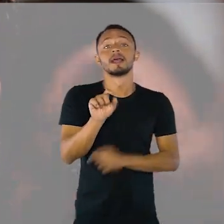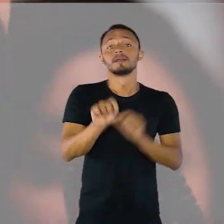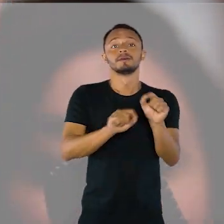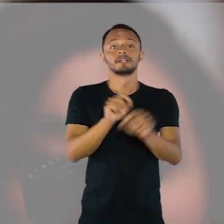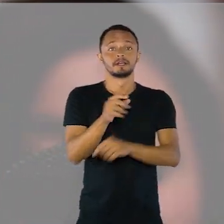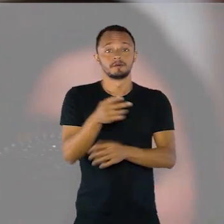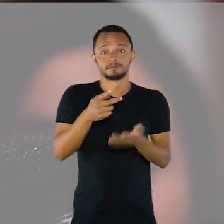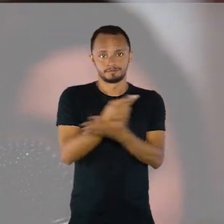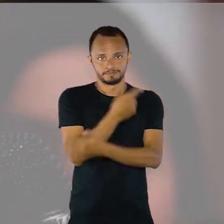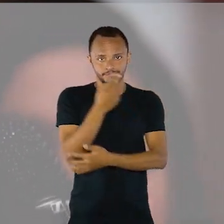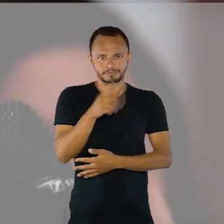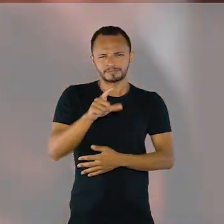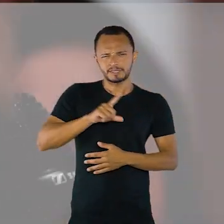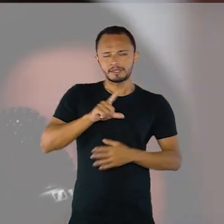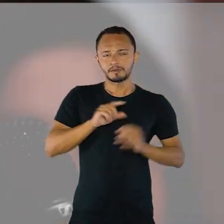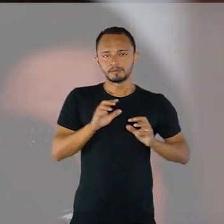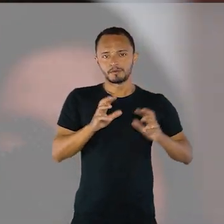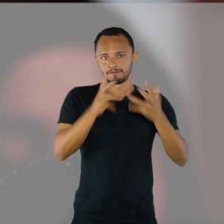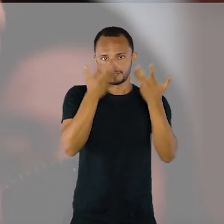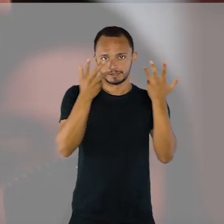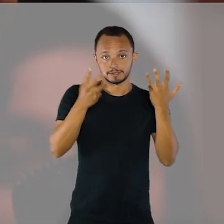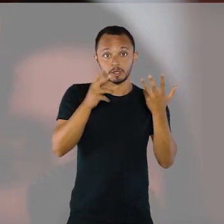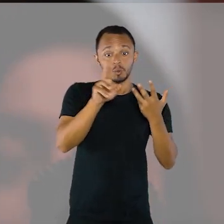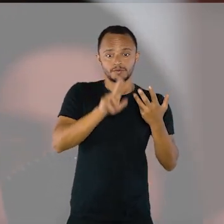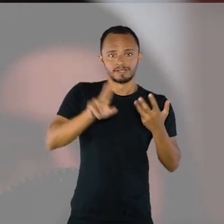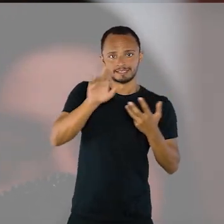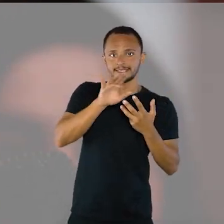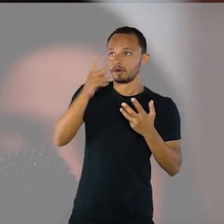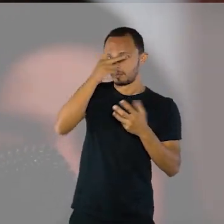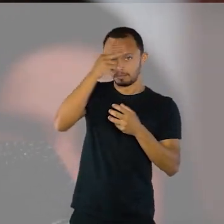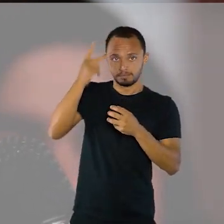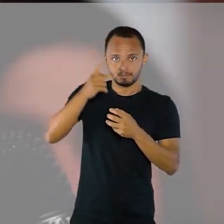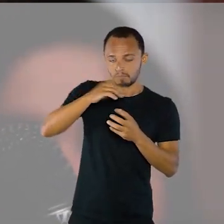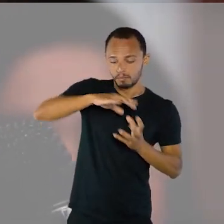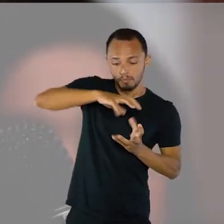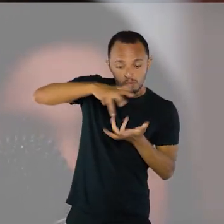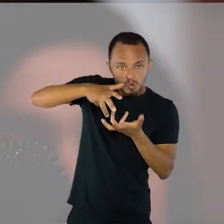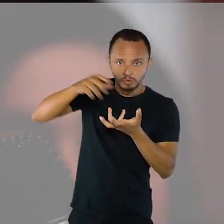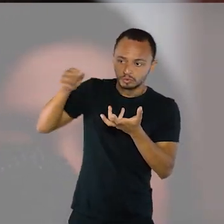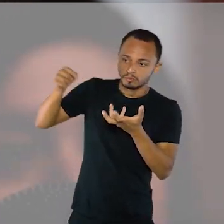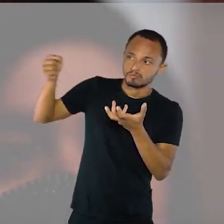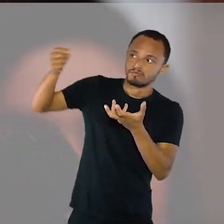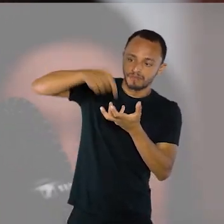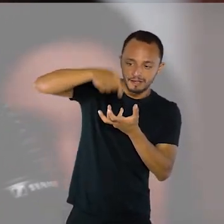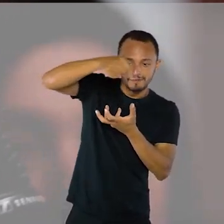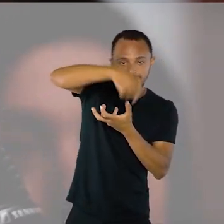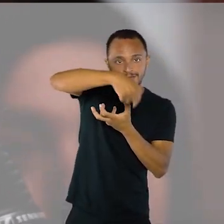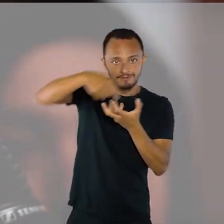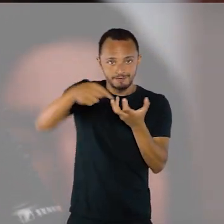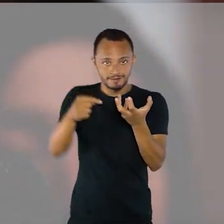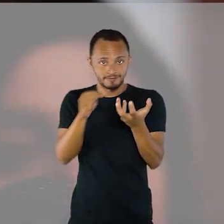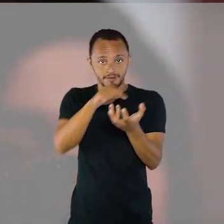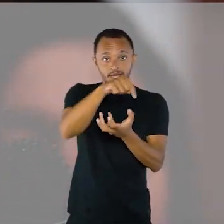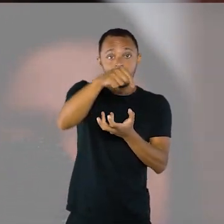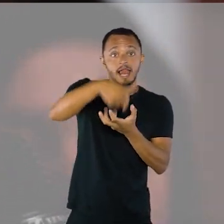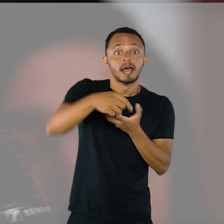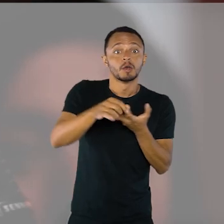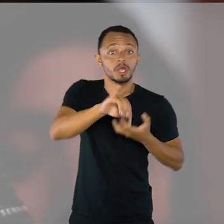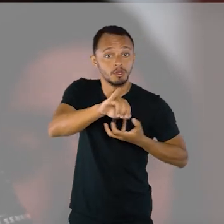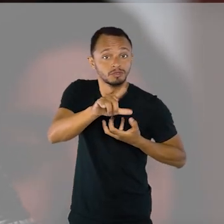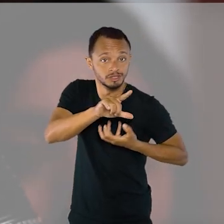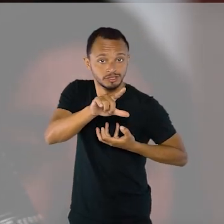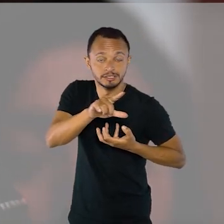universal, convidando os países, né, do globo para participarem, São Paulo também vai se organizar e vão ter uma